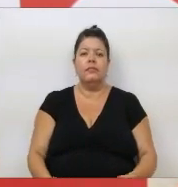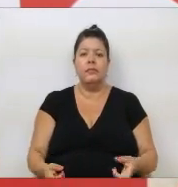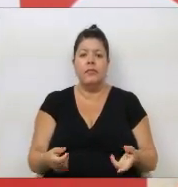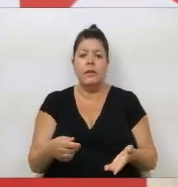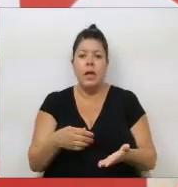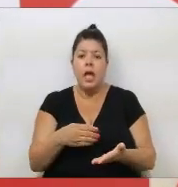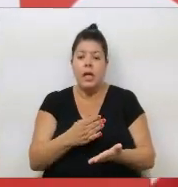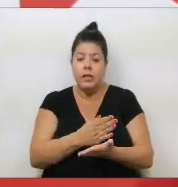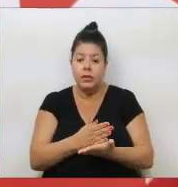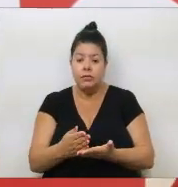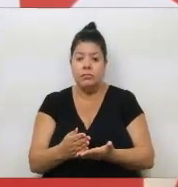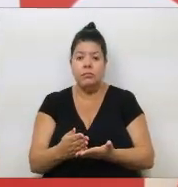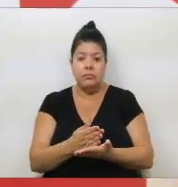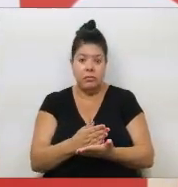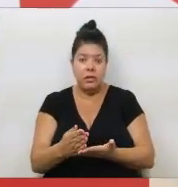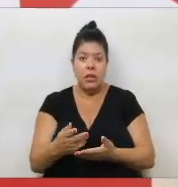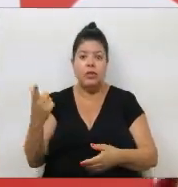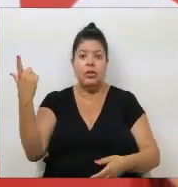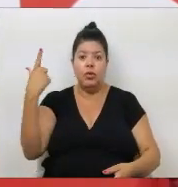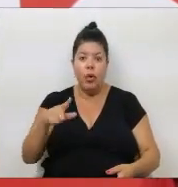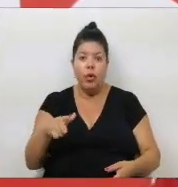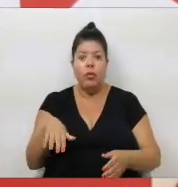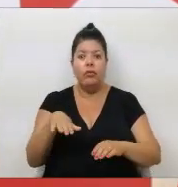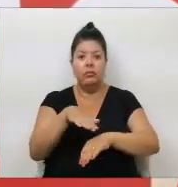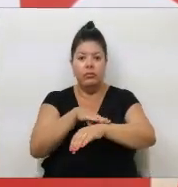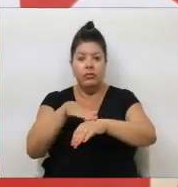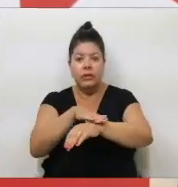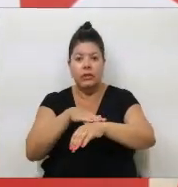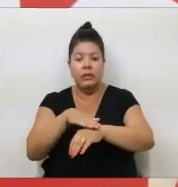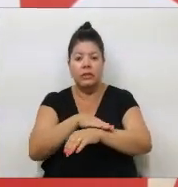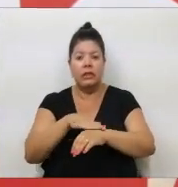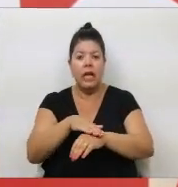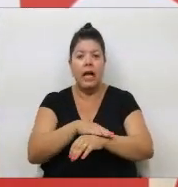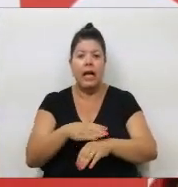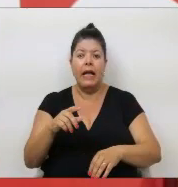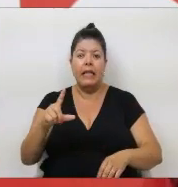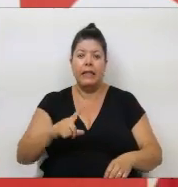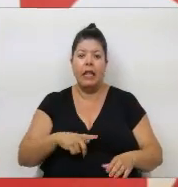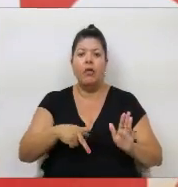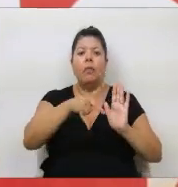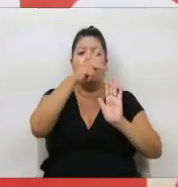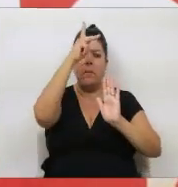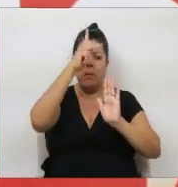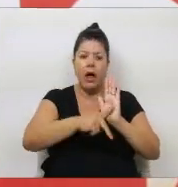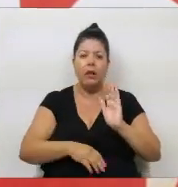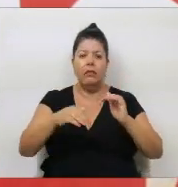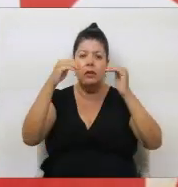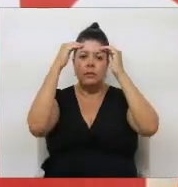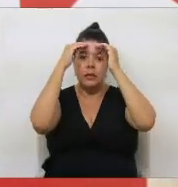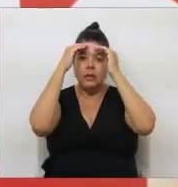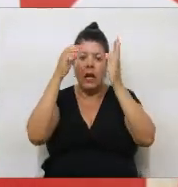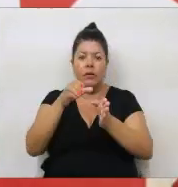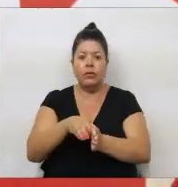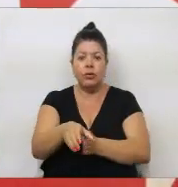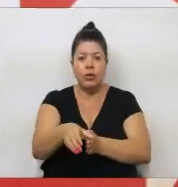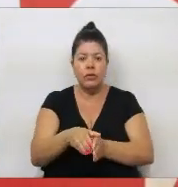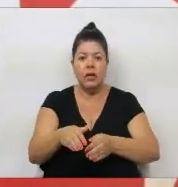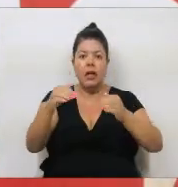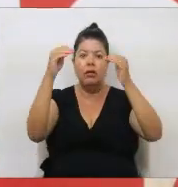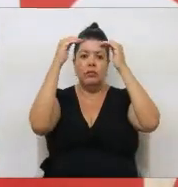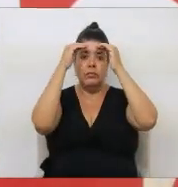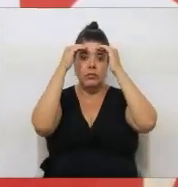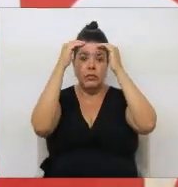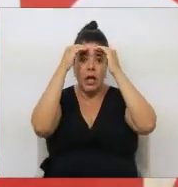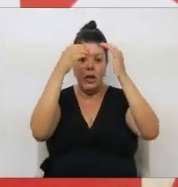essa discussão, que se tem um plano de saneamento, que se tem um plano diretor respeitado, que os conselhos sejam respeitados, os